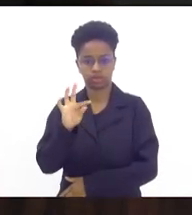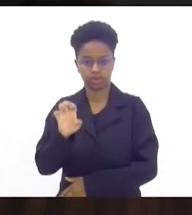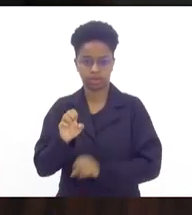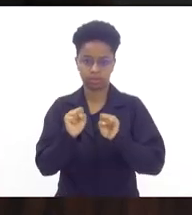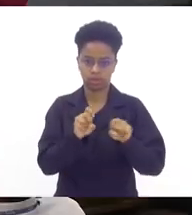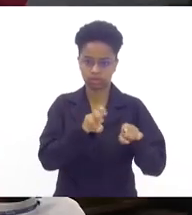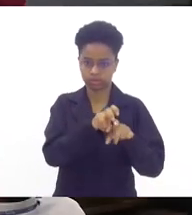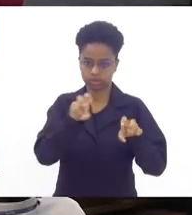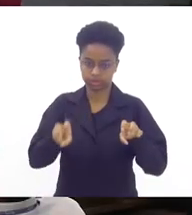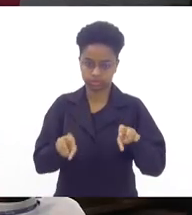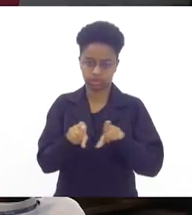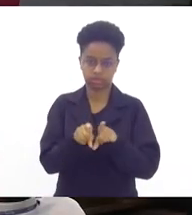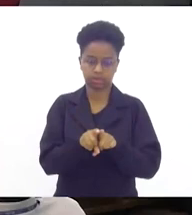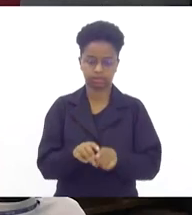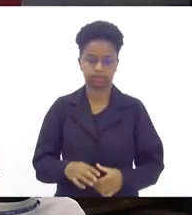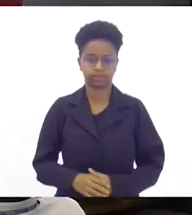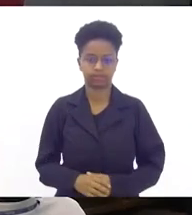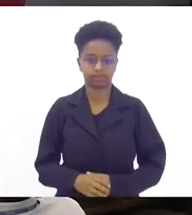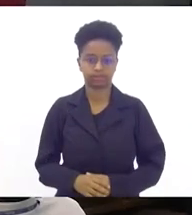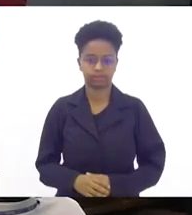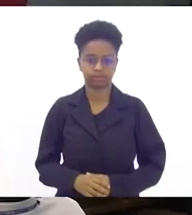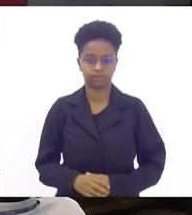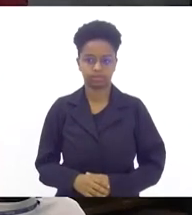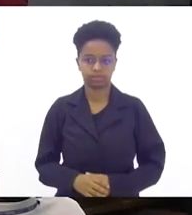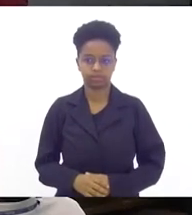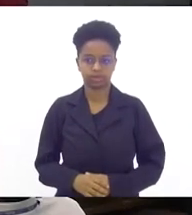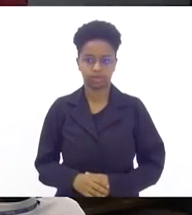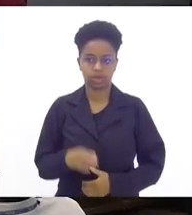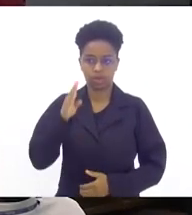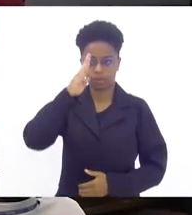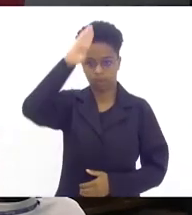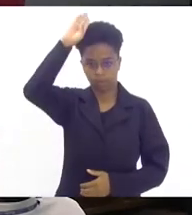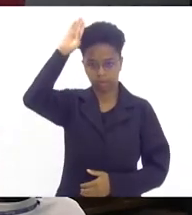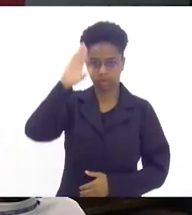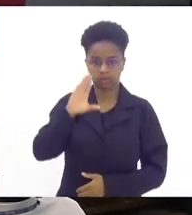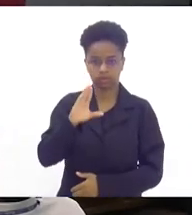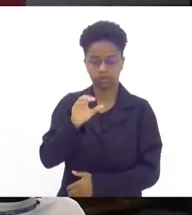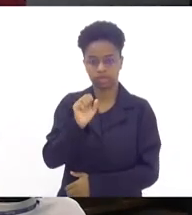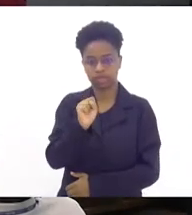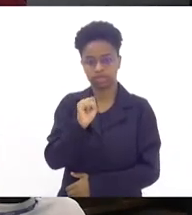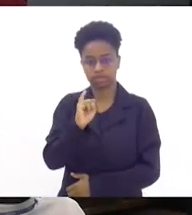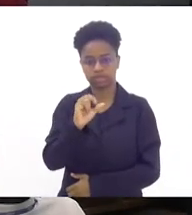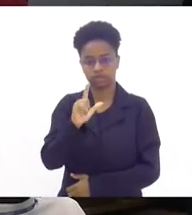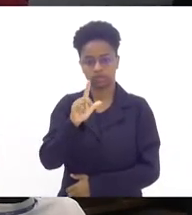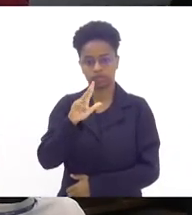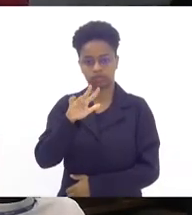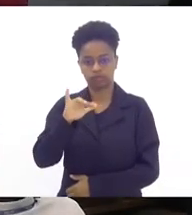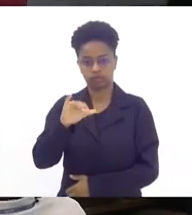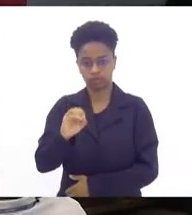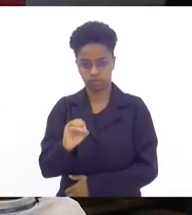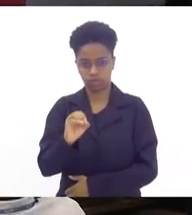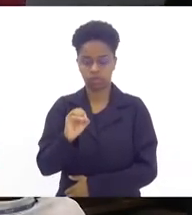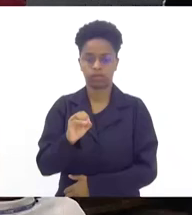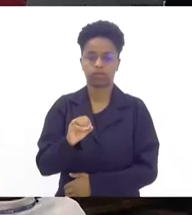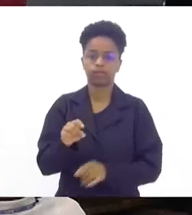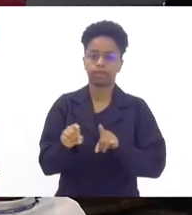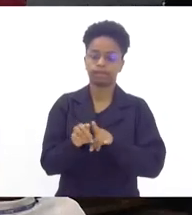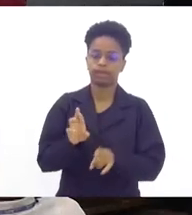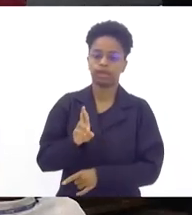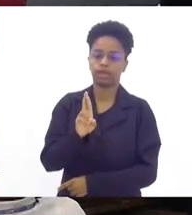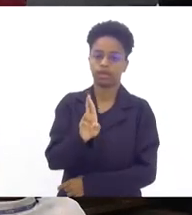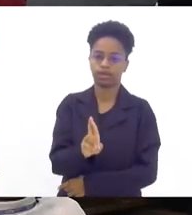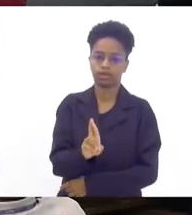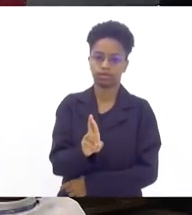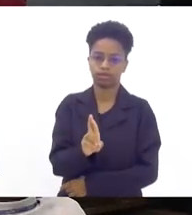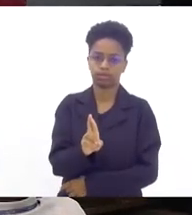a mesa Capitão bombeiro Silvio Pereira Silva Júnior representante do